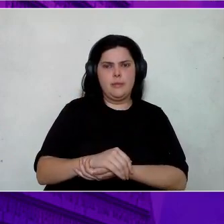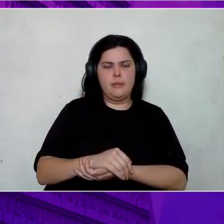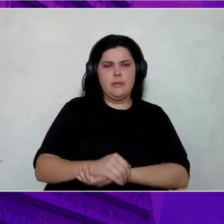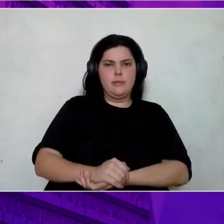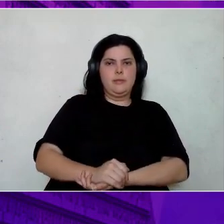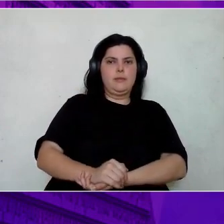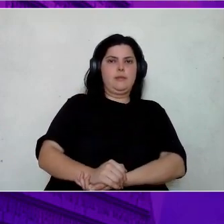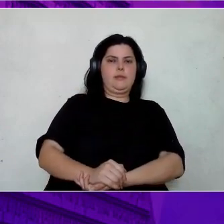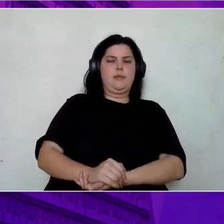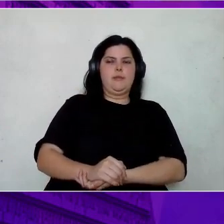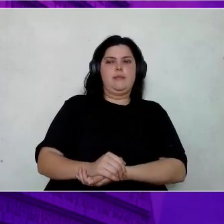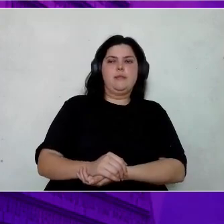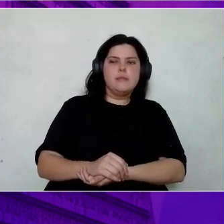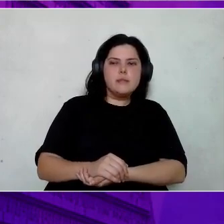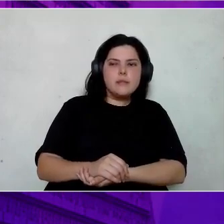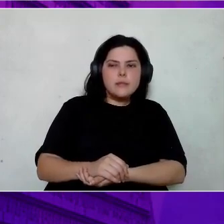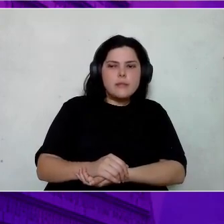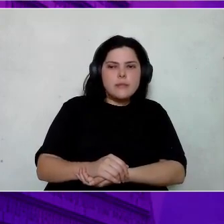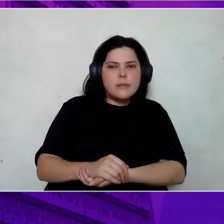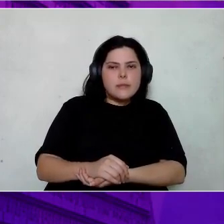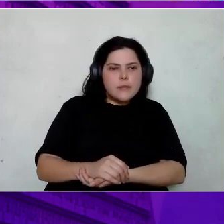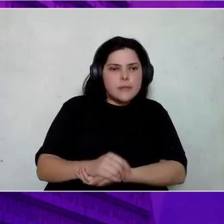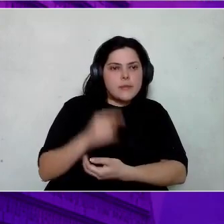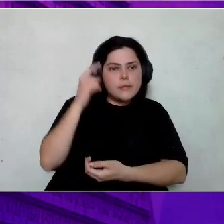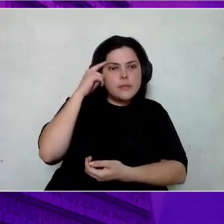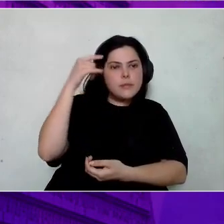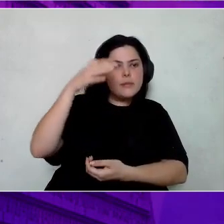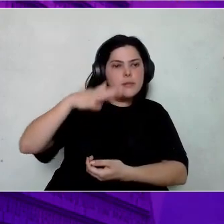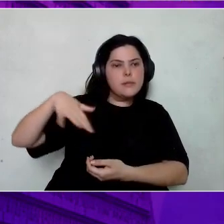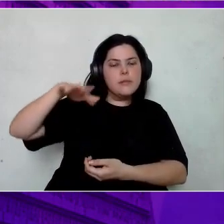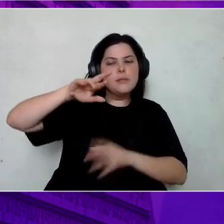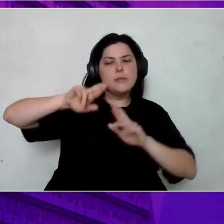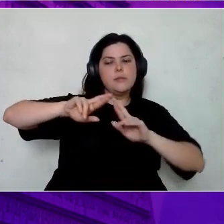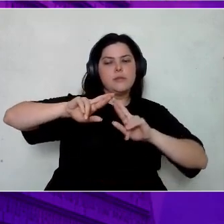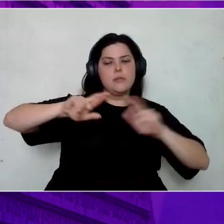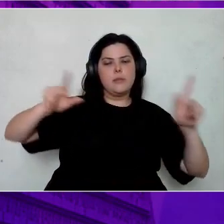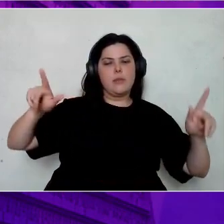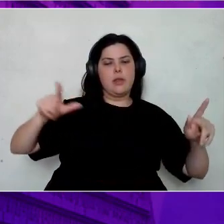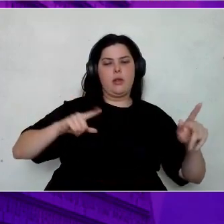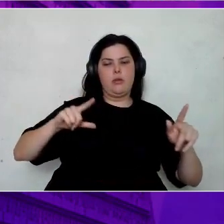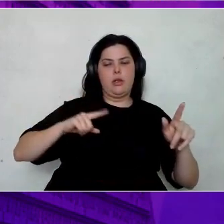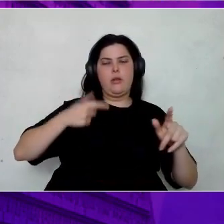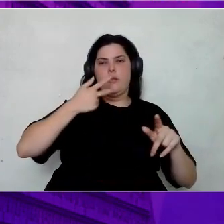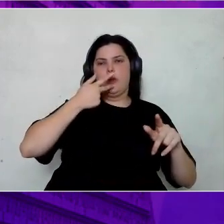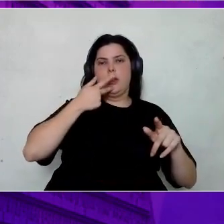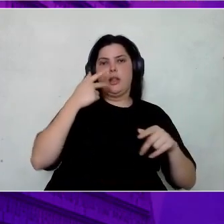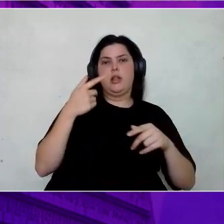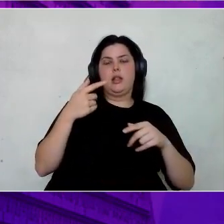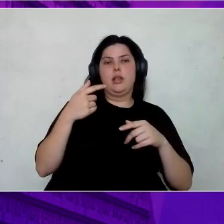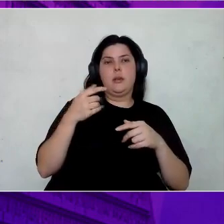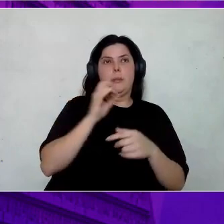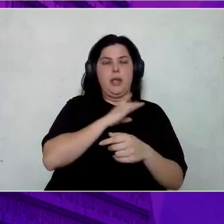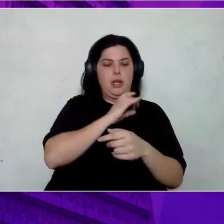E pensando um pouquinho também nos diferenciais que eu teria, né, eu falei um pouco dos receios, e que